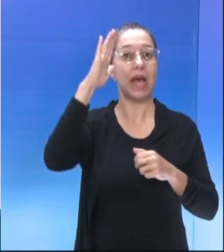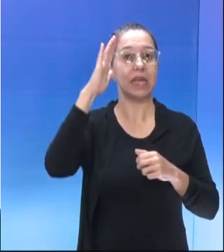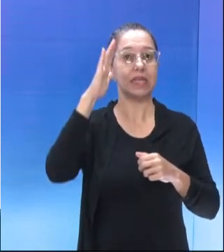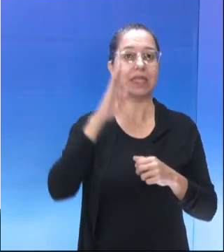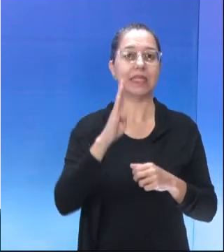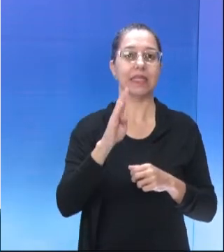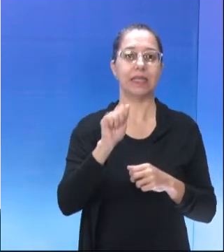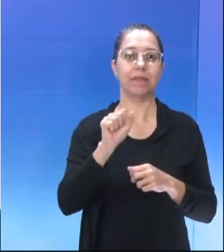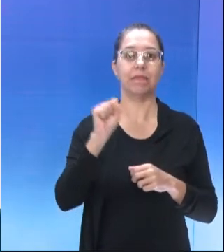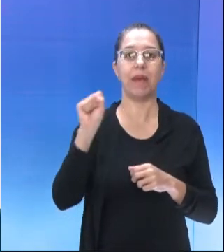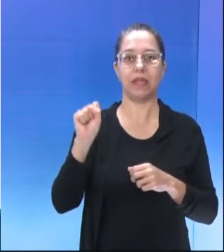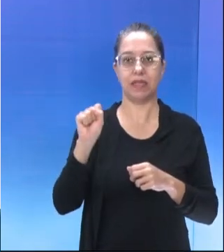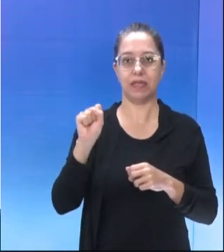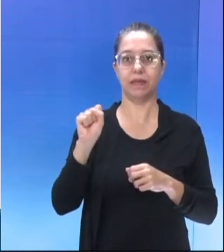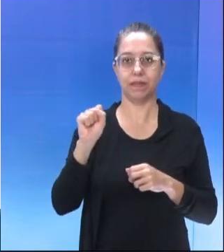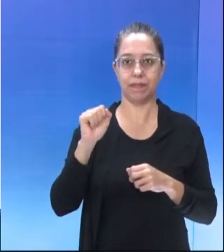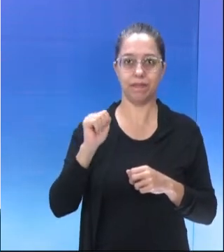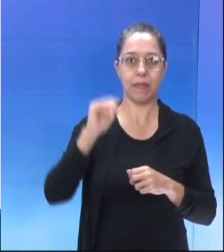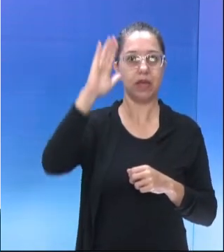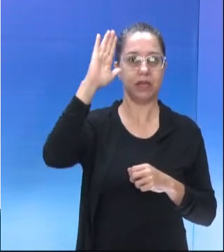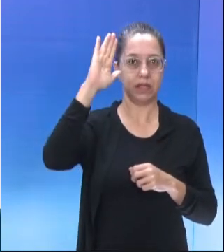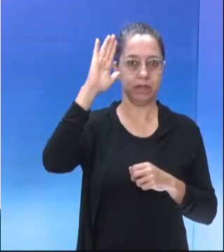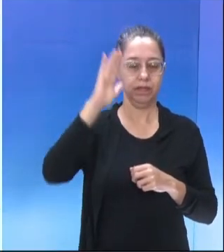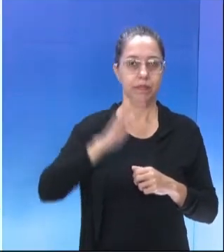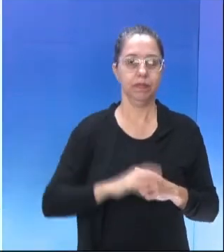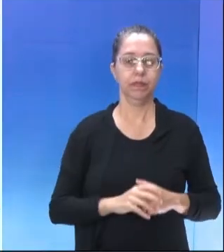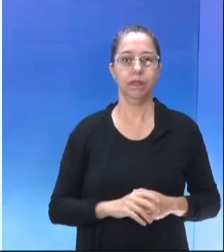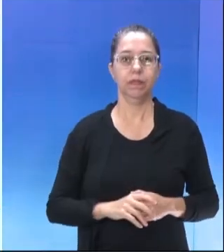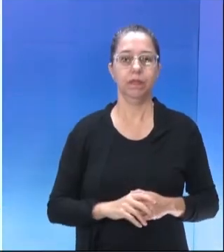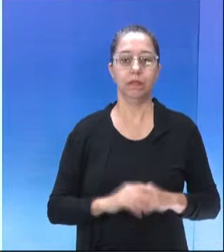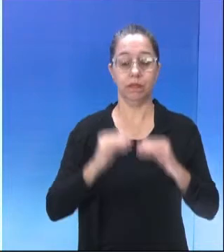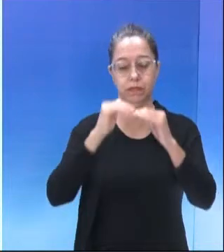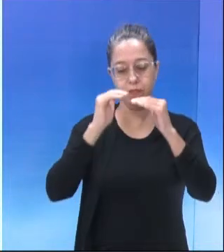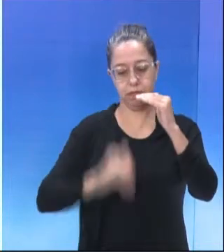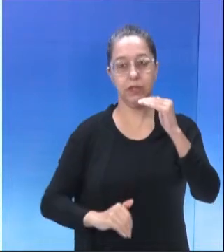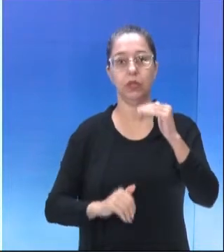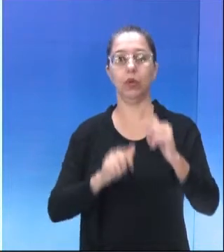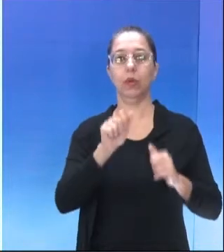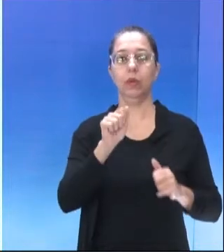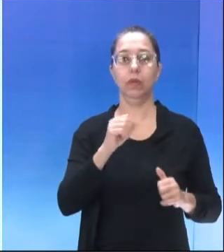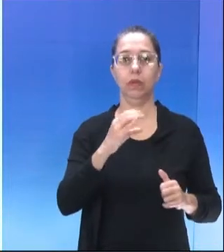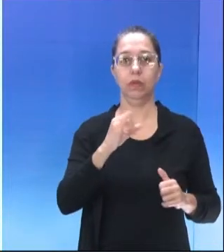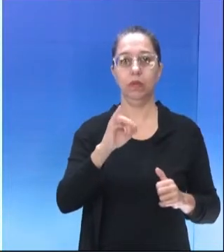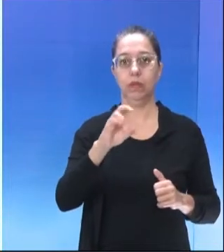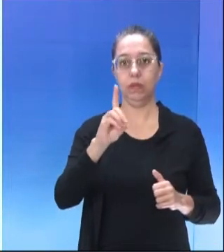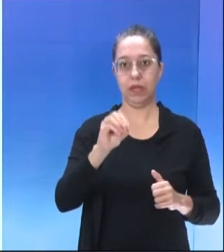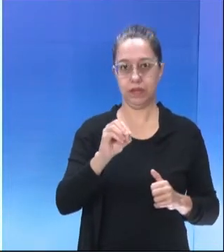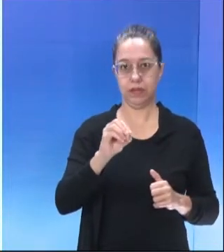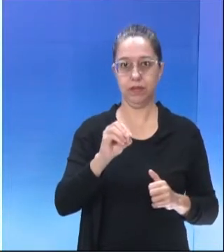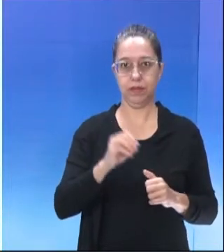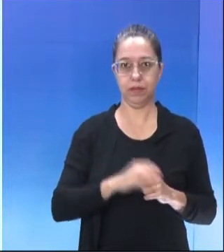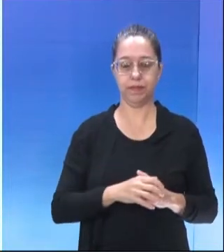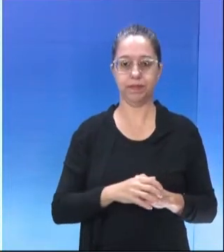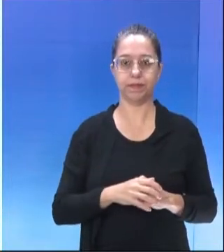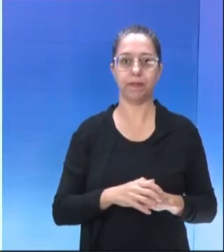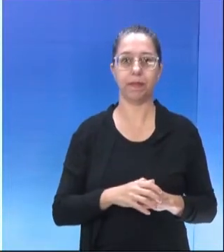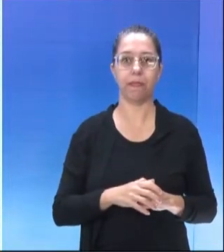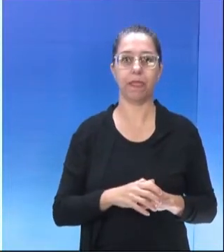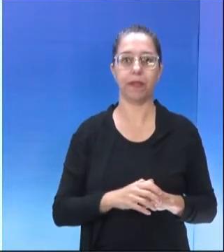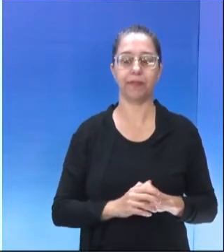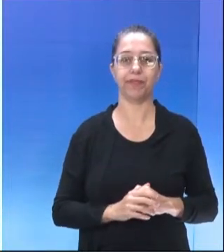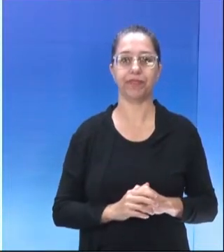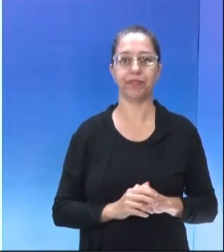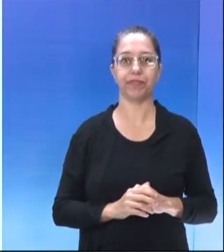solução básica, porque está maior que 7. Se fosse menor, era básica. Se